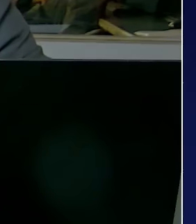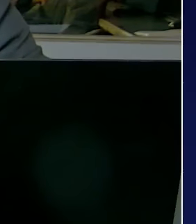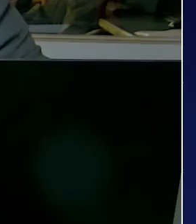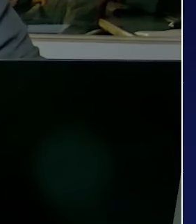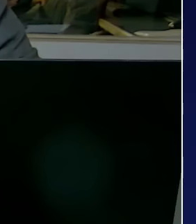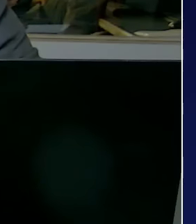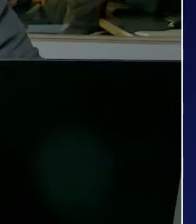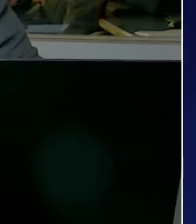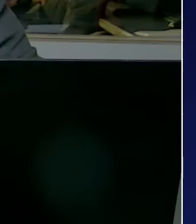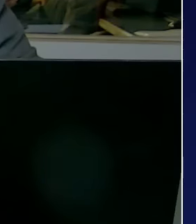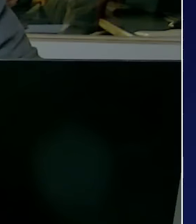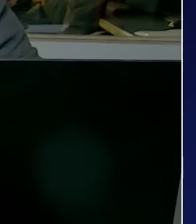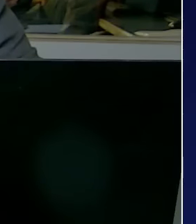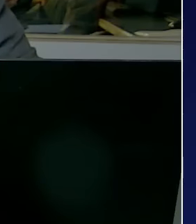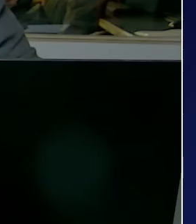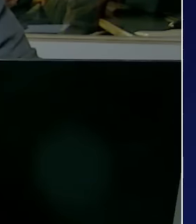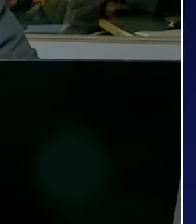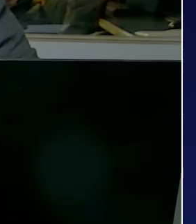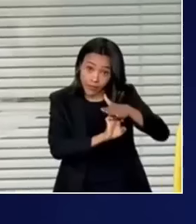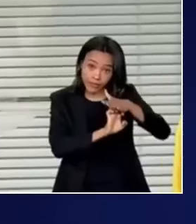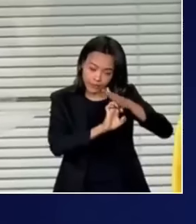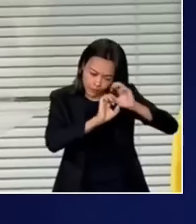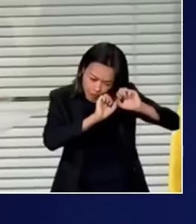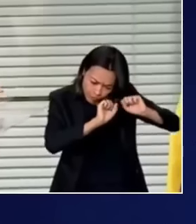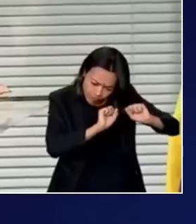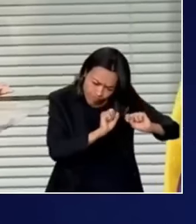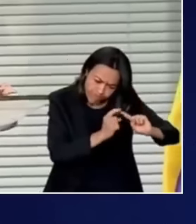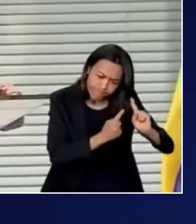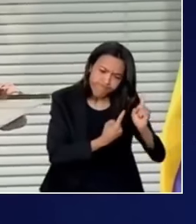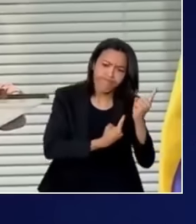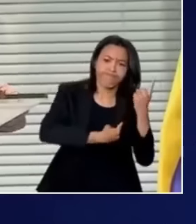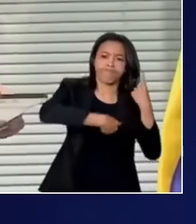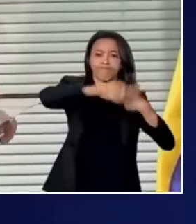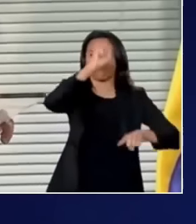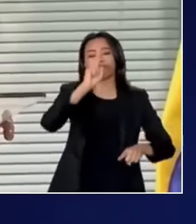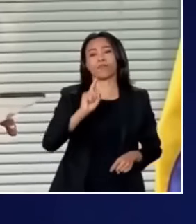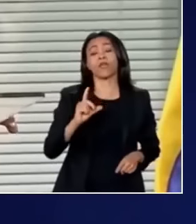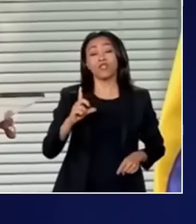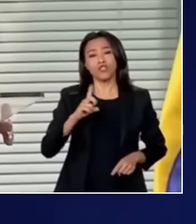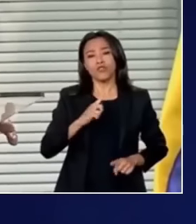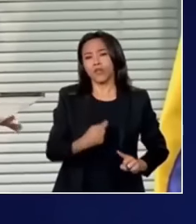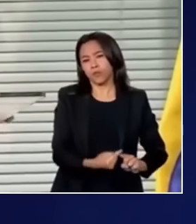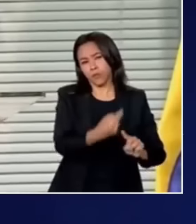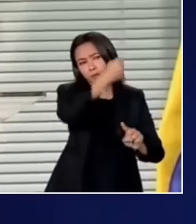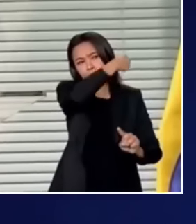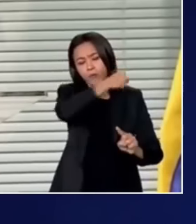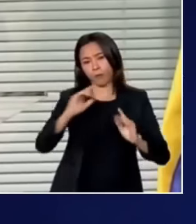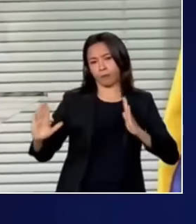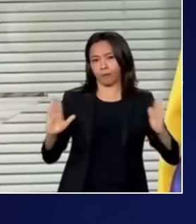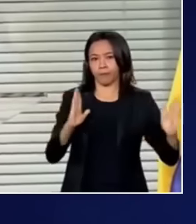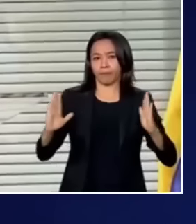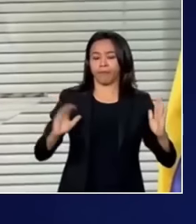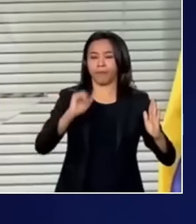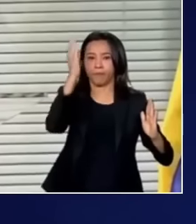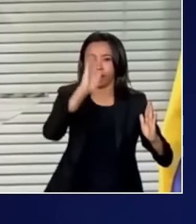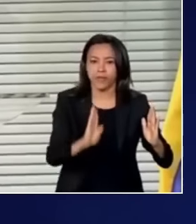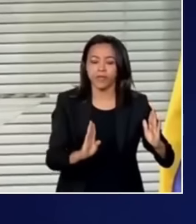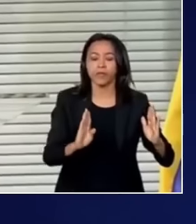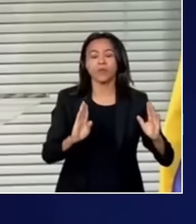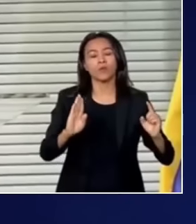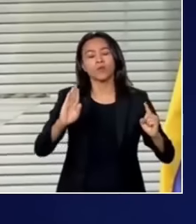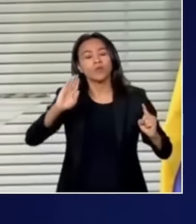Inexoravelmente do Estado nós vivemos momentos no Brasil de muitos